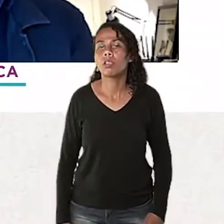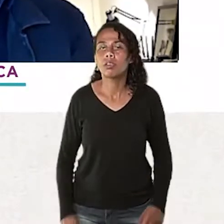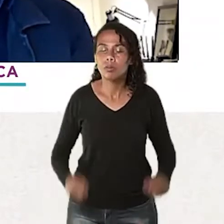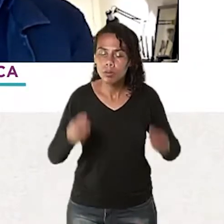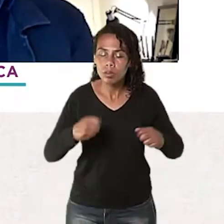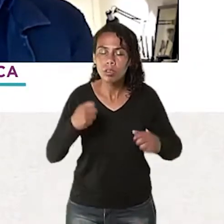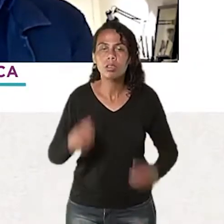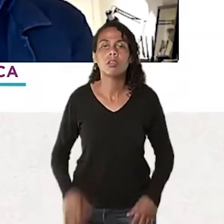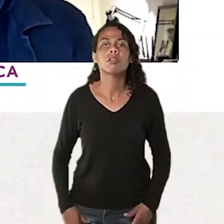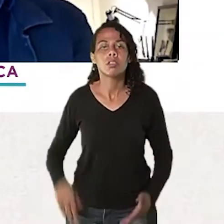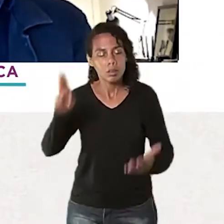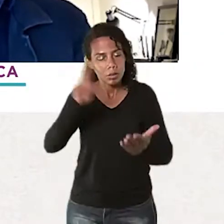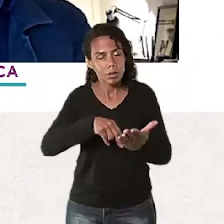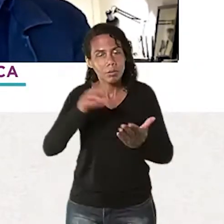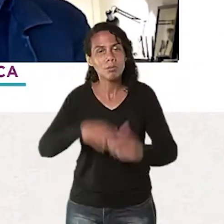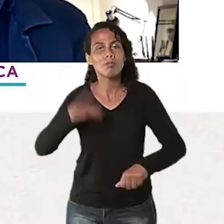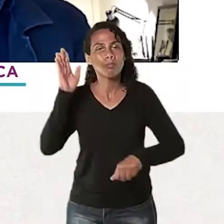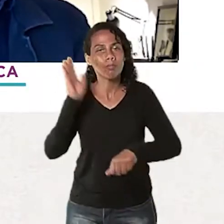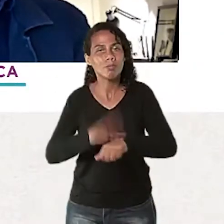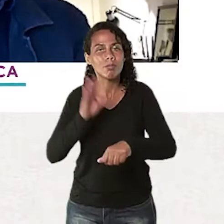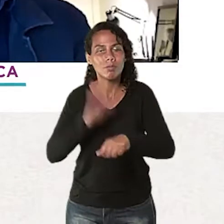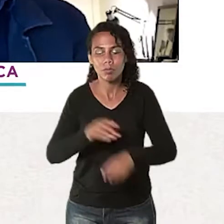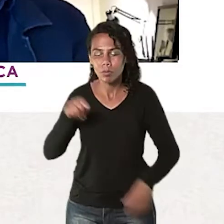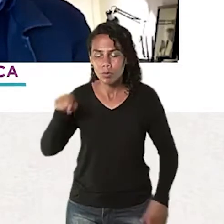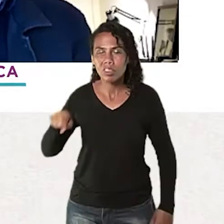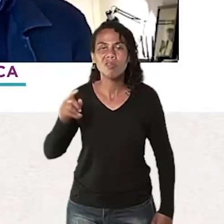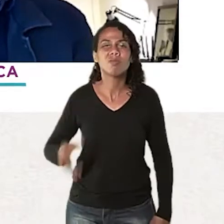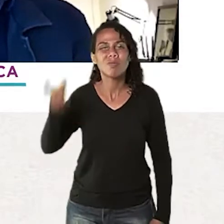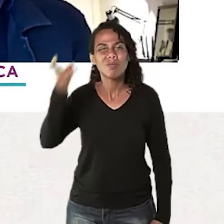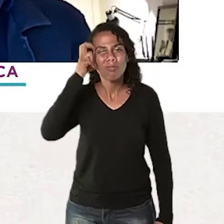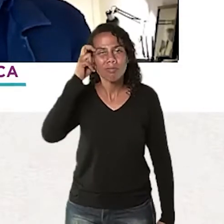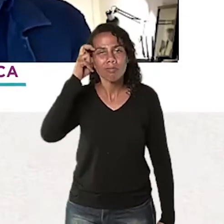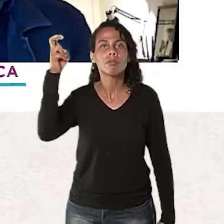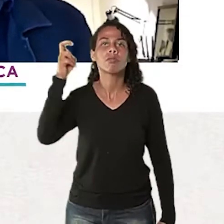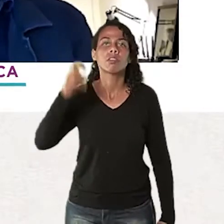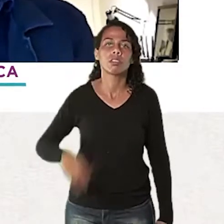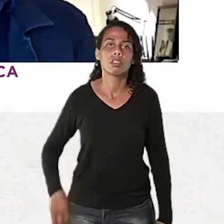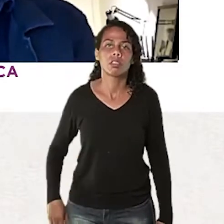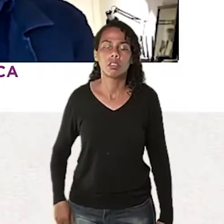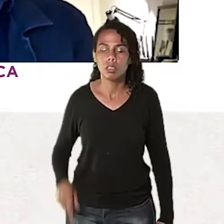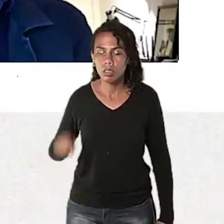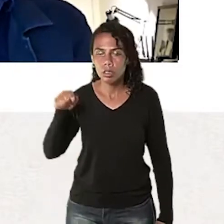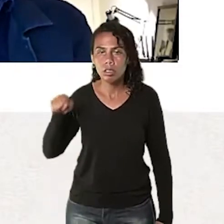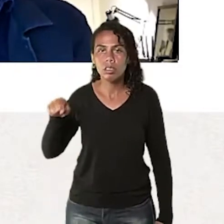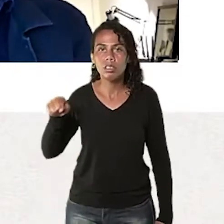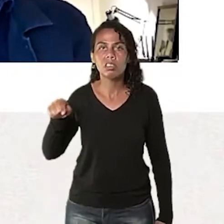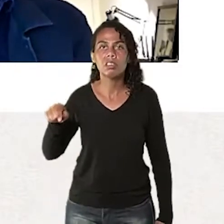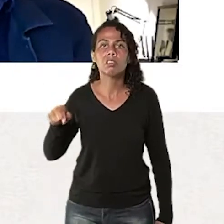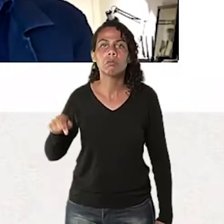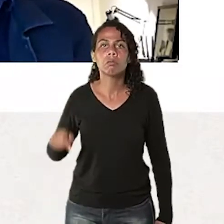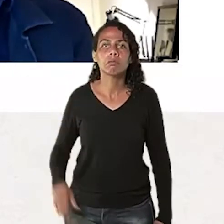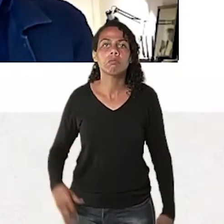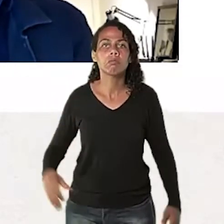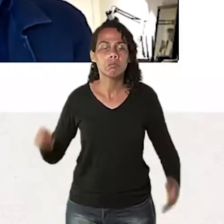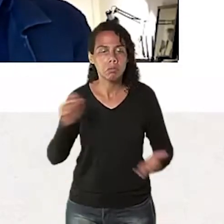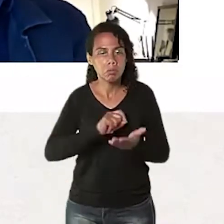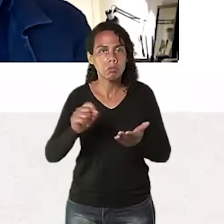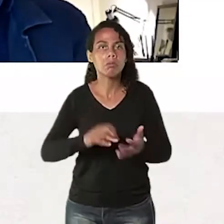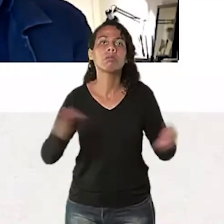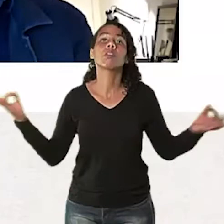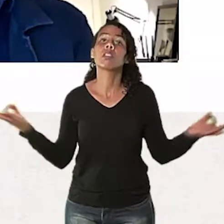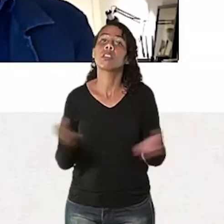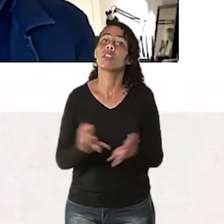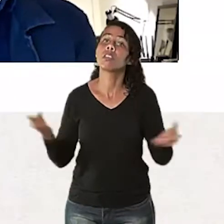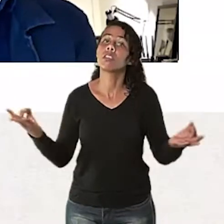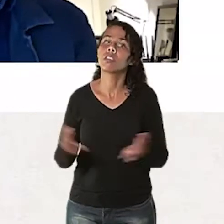admirar profundamente um escritor e discordar das posições políticas dele, né? Os polemistas acabaram. Décio Pinatari fez